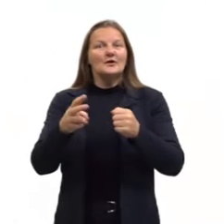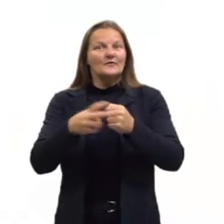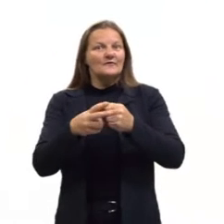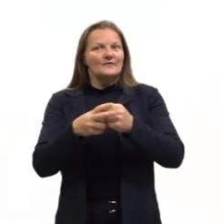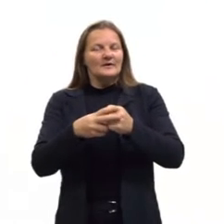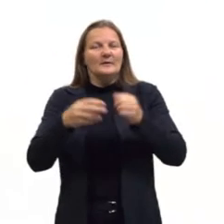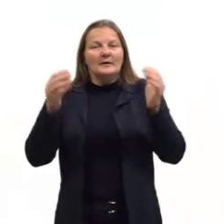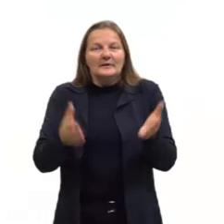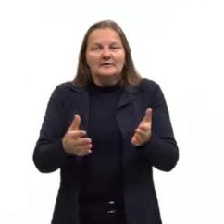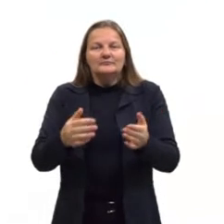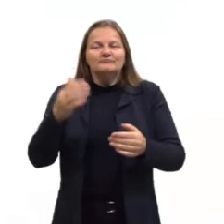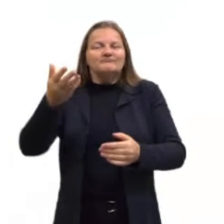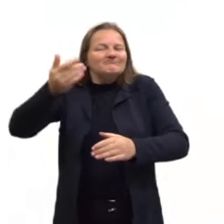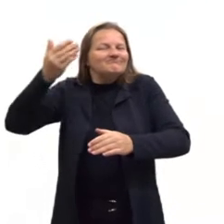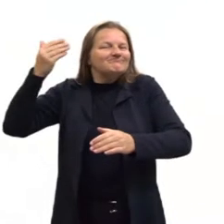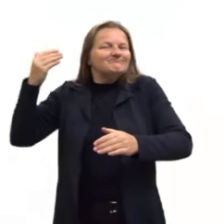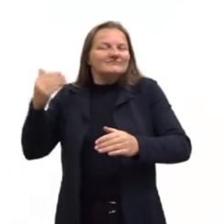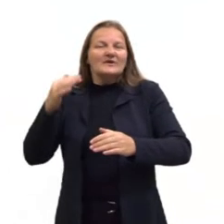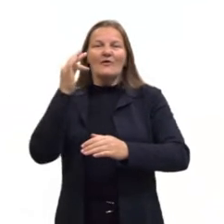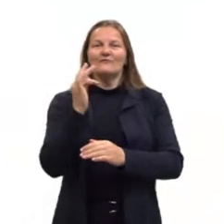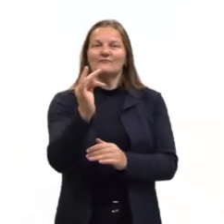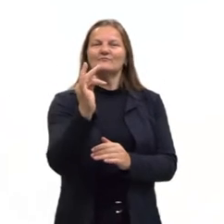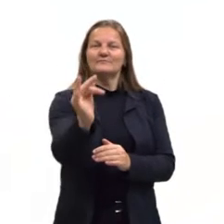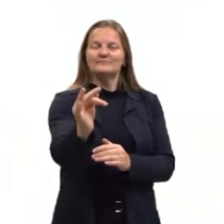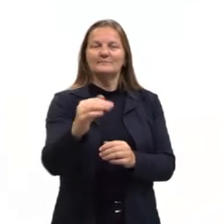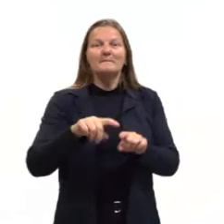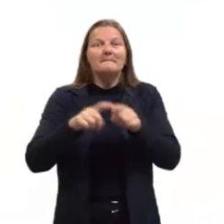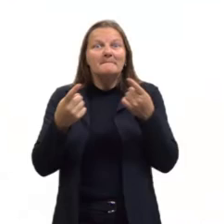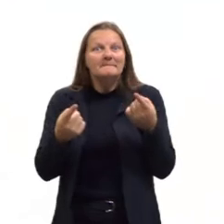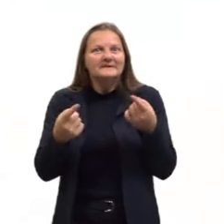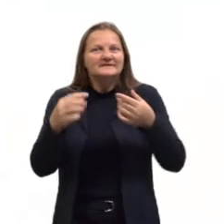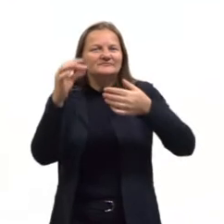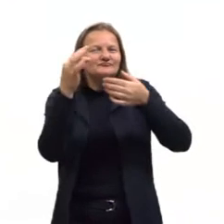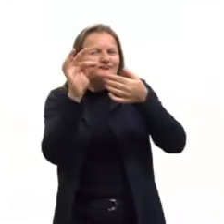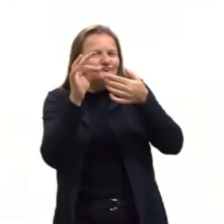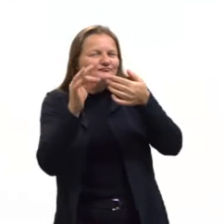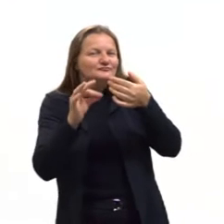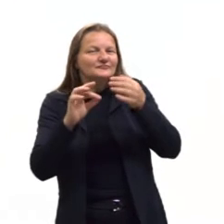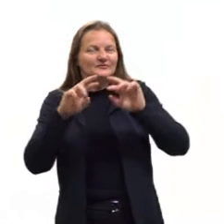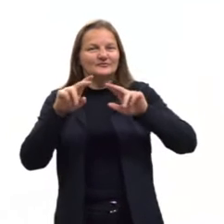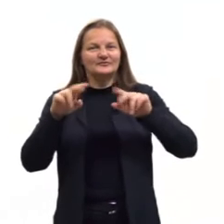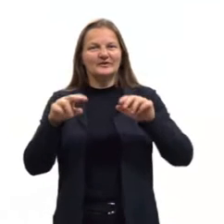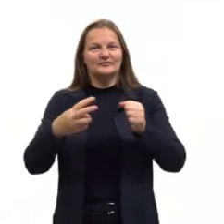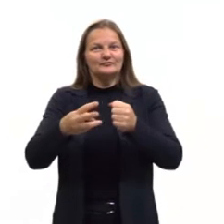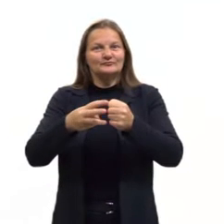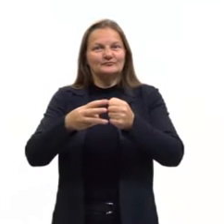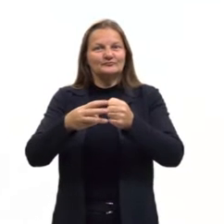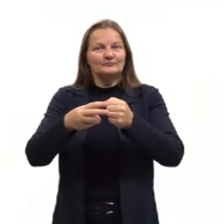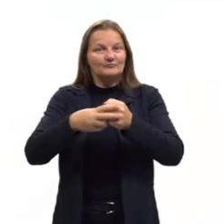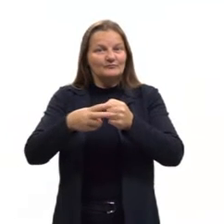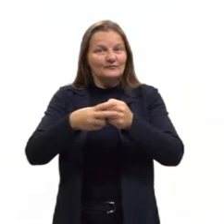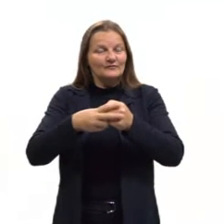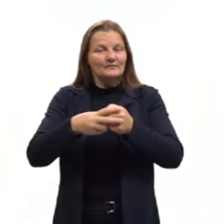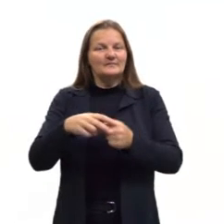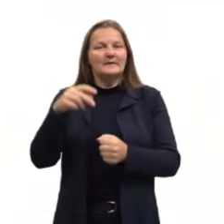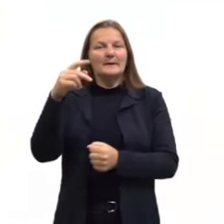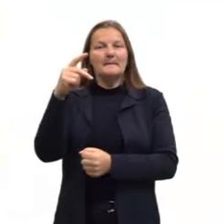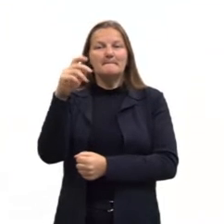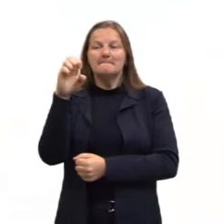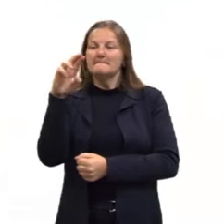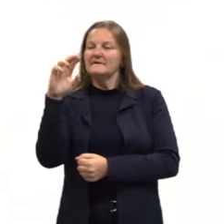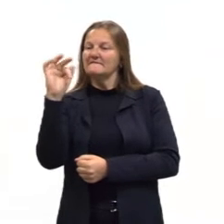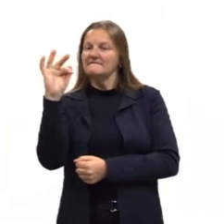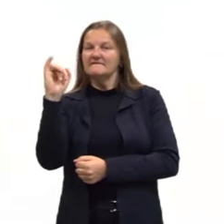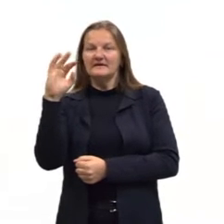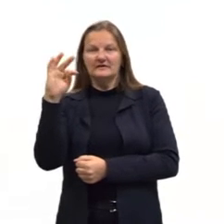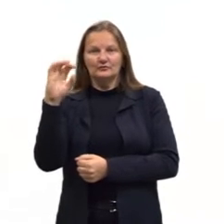presente passado e futuro porém nós vamos trabalhar com os modos verbais perfeito